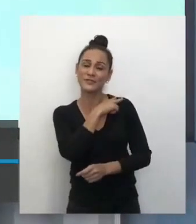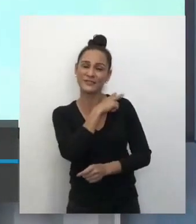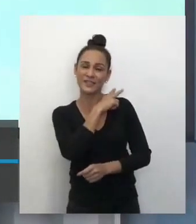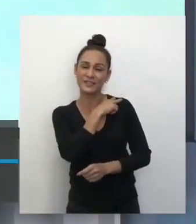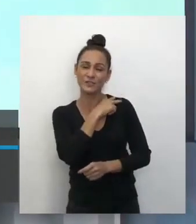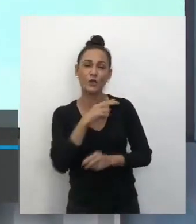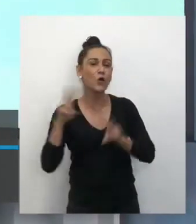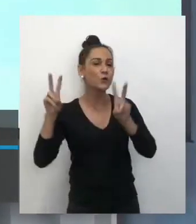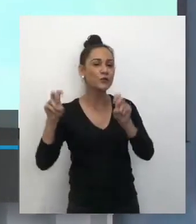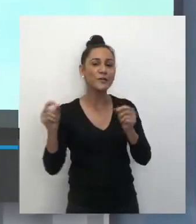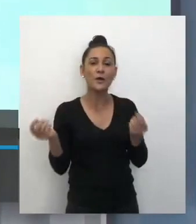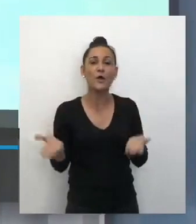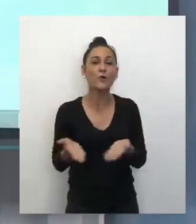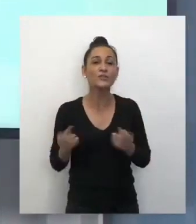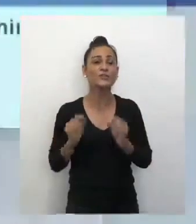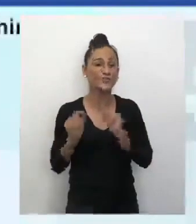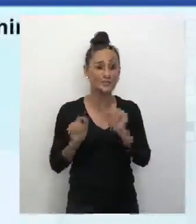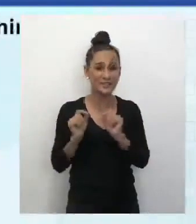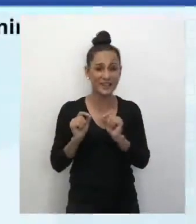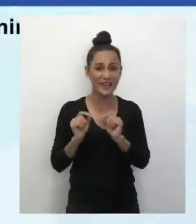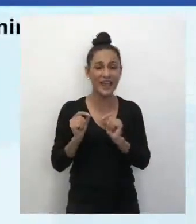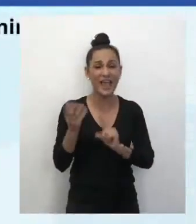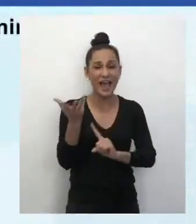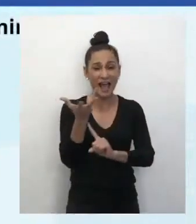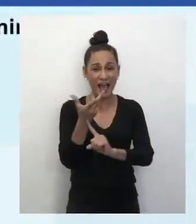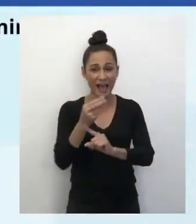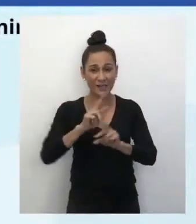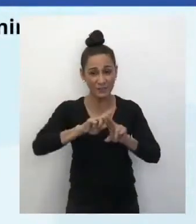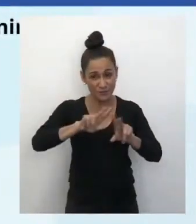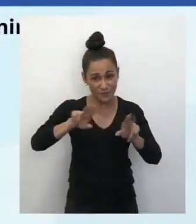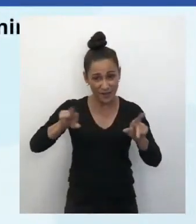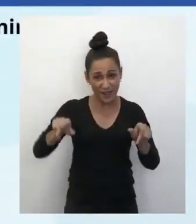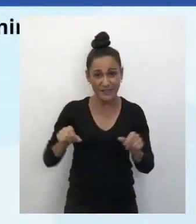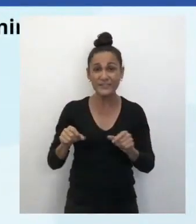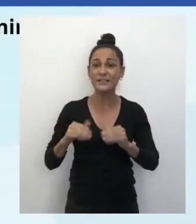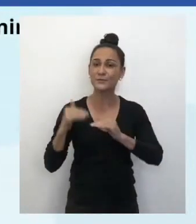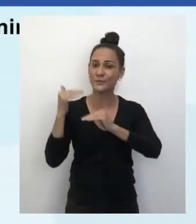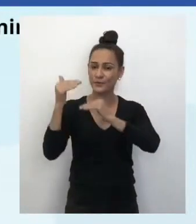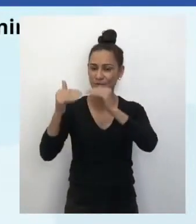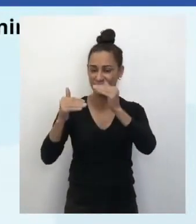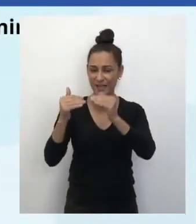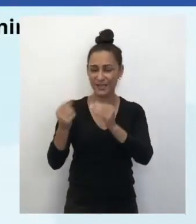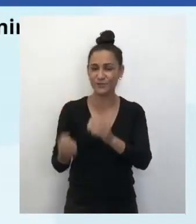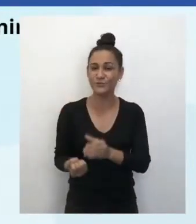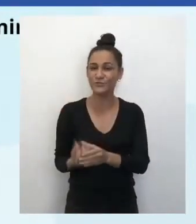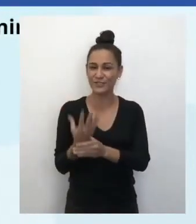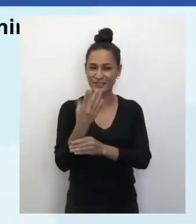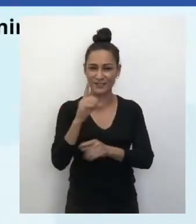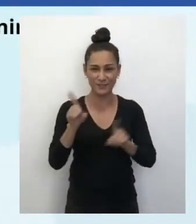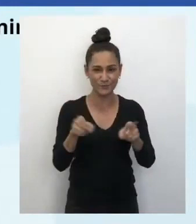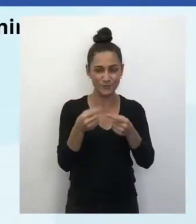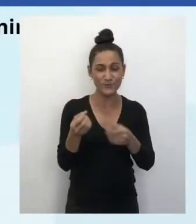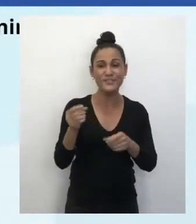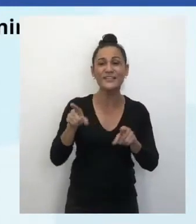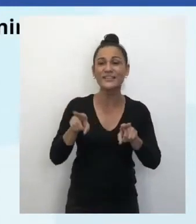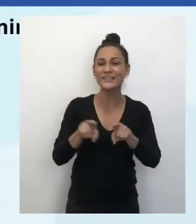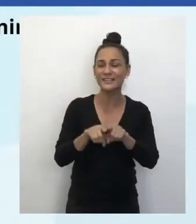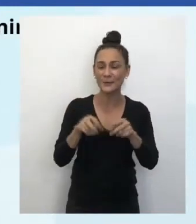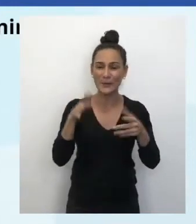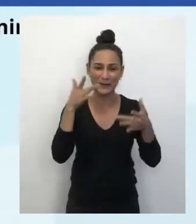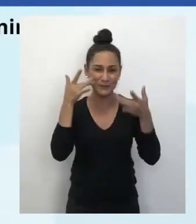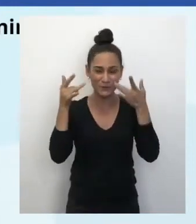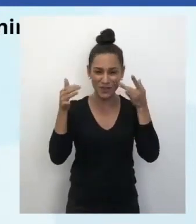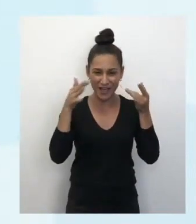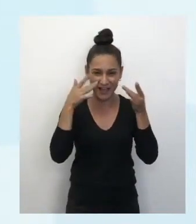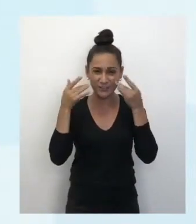tema de nossa aula hoje é intervenção artística e processos de criação em música e teatro. Vamos ver qual a habilidade que a